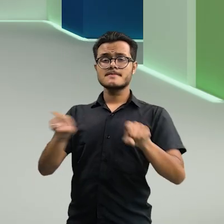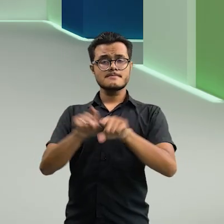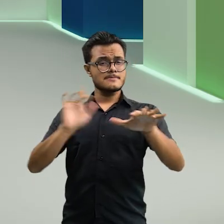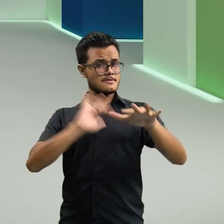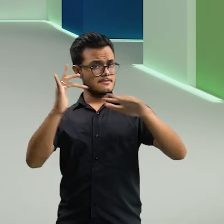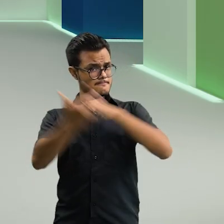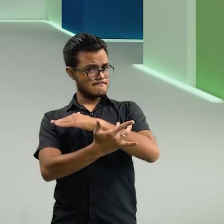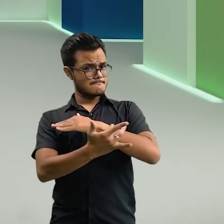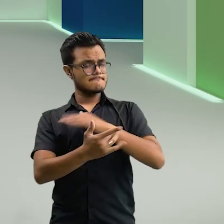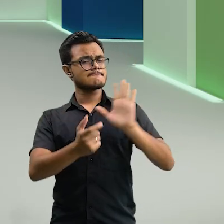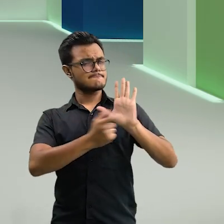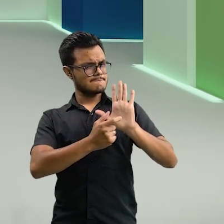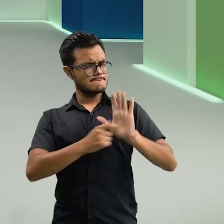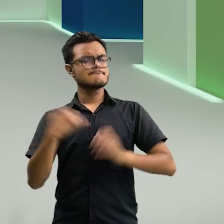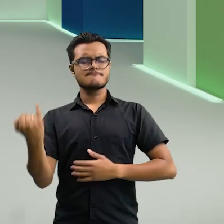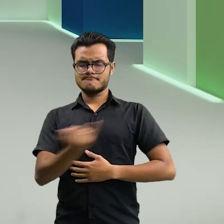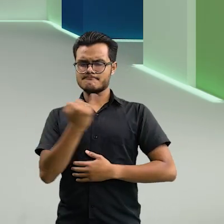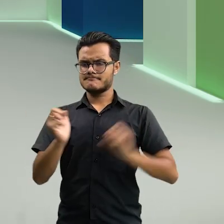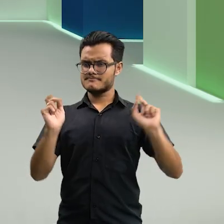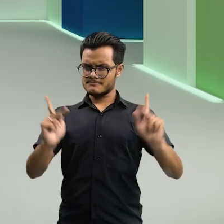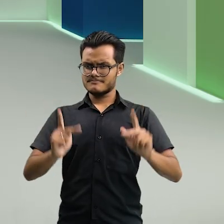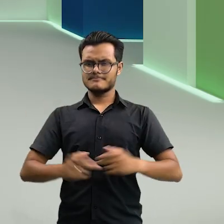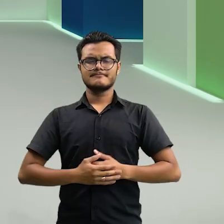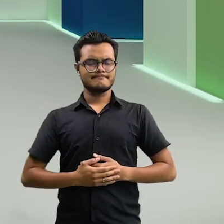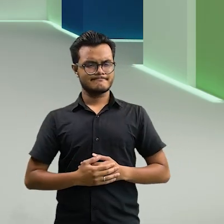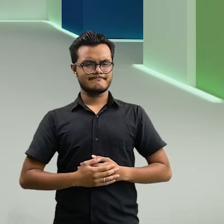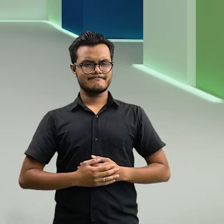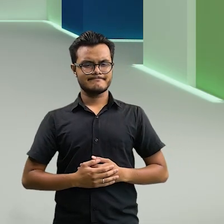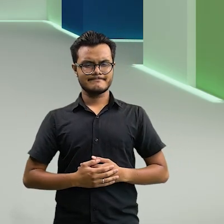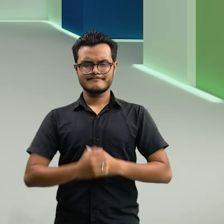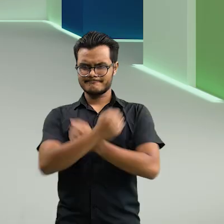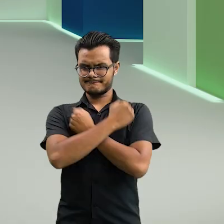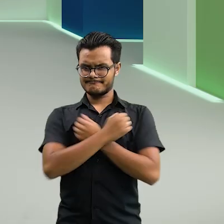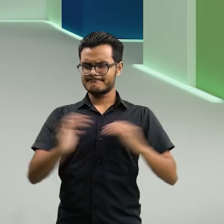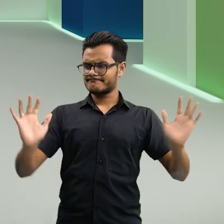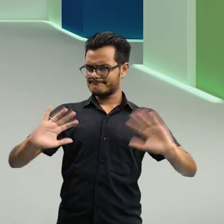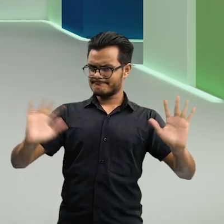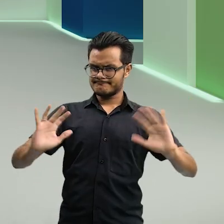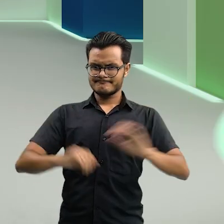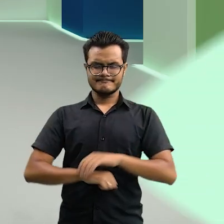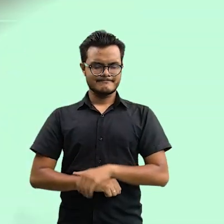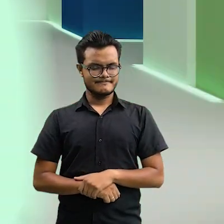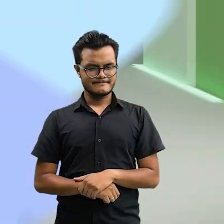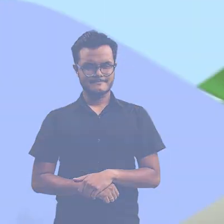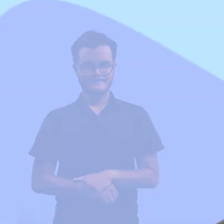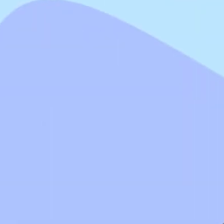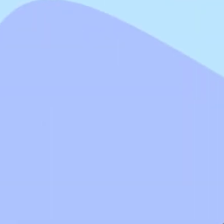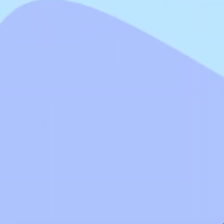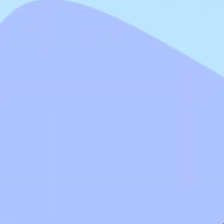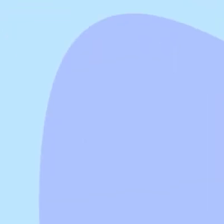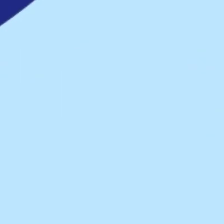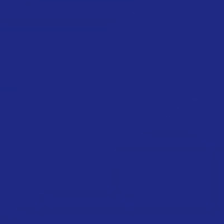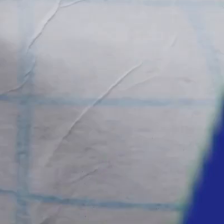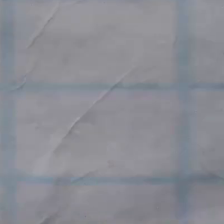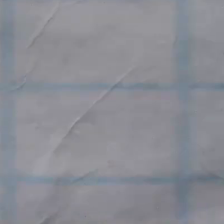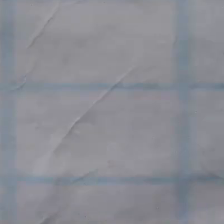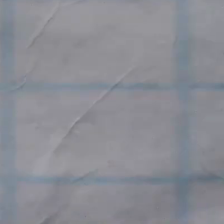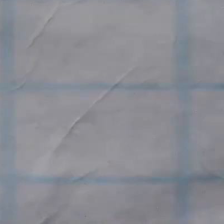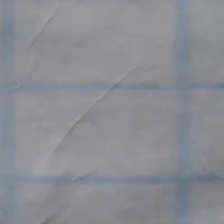siga o Preveste UEA nas redes sociais e o Brabo também, né? Valeu, galera! Até a próxima aula. Tchau!